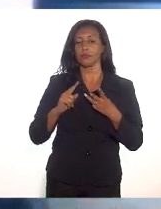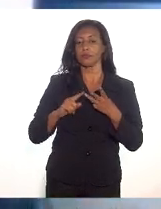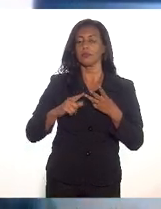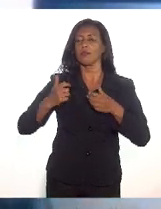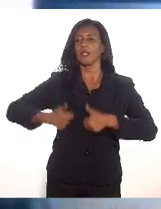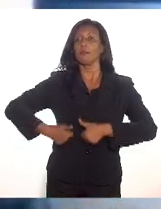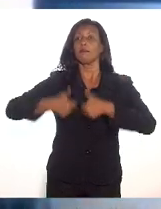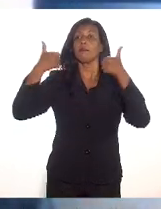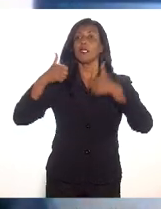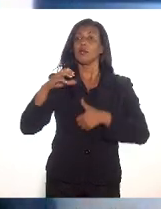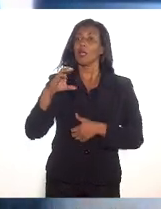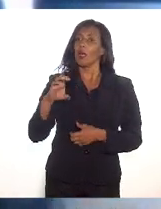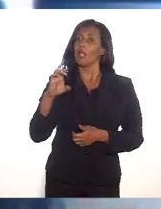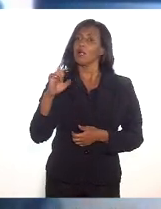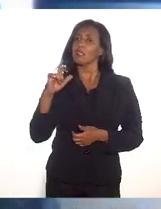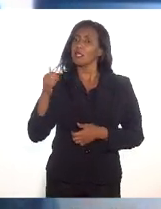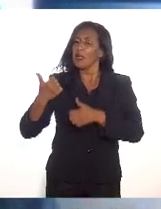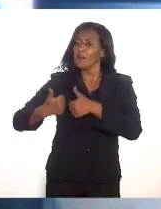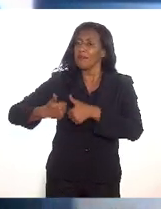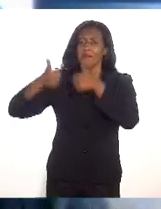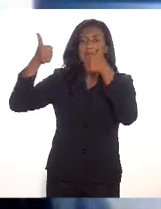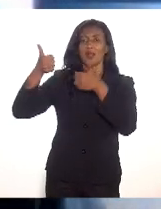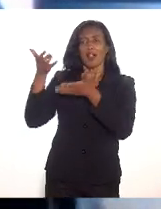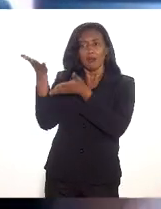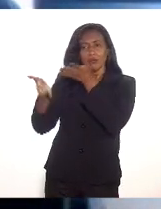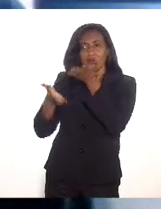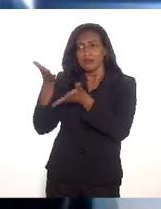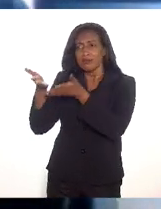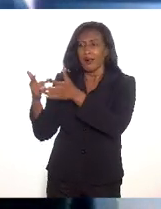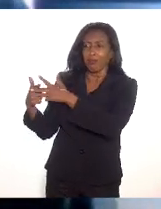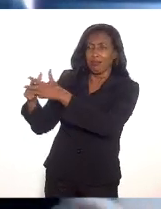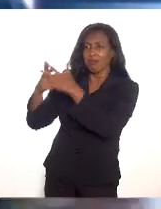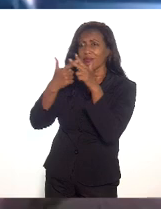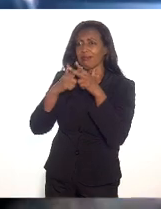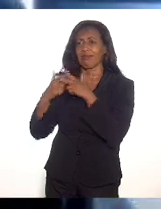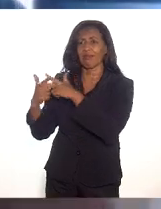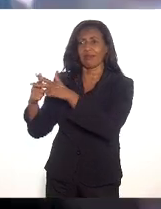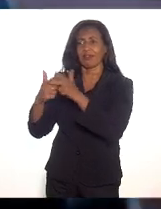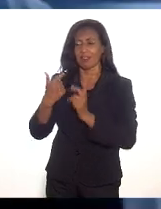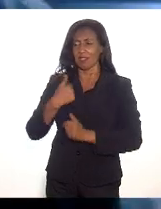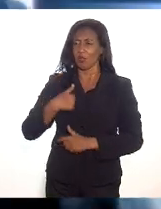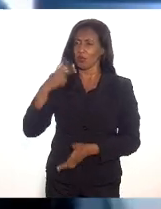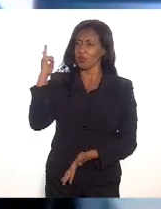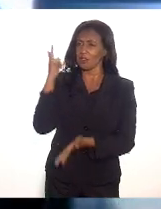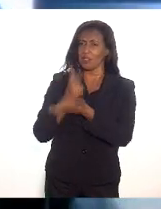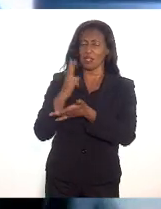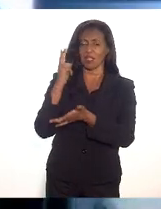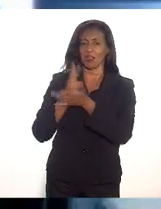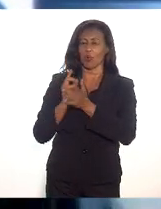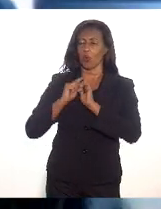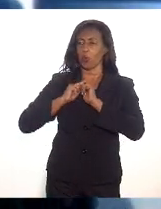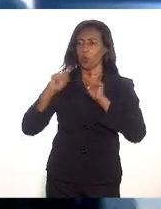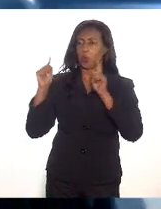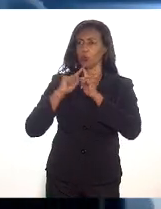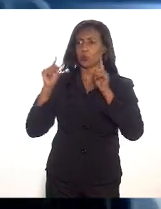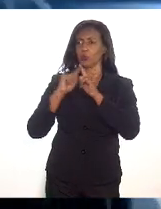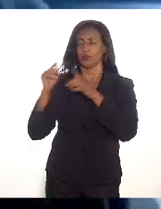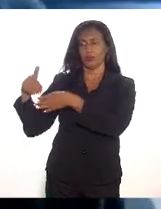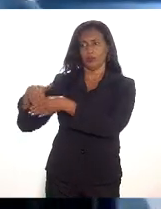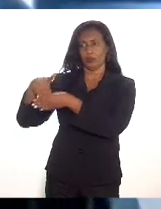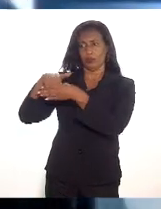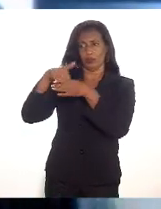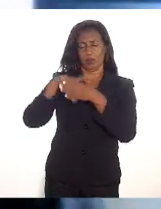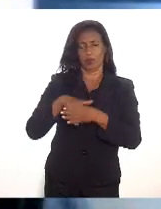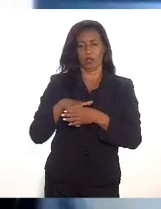melhorar a SEDAI. Melhorar a SEDAI. Eu sempre fui crítico das direções. Olha, a